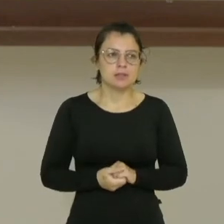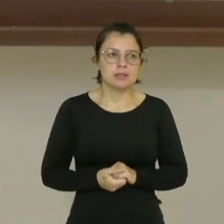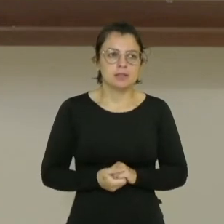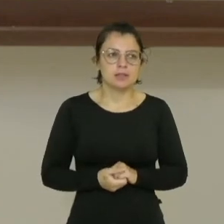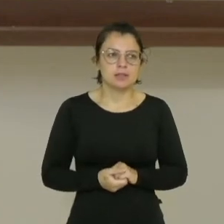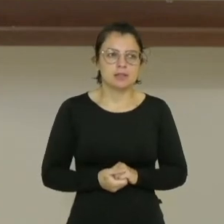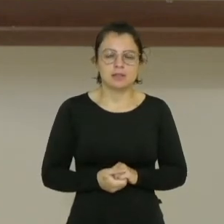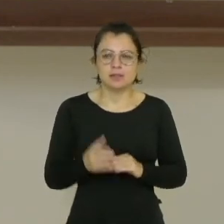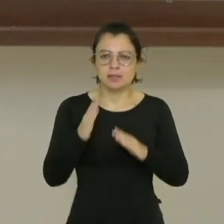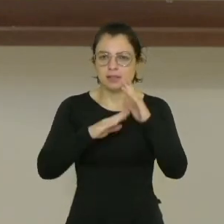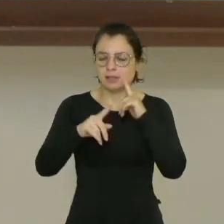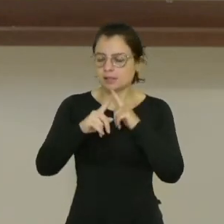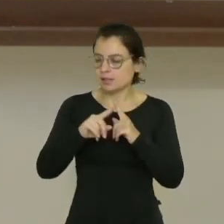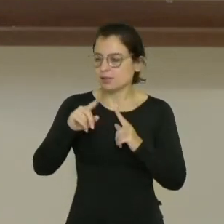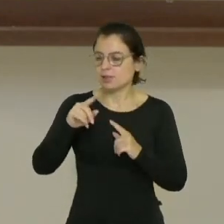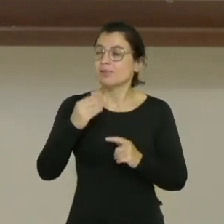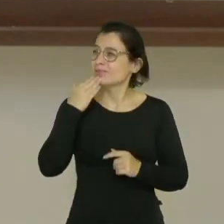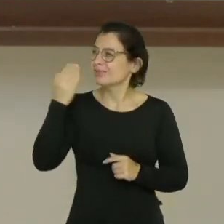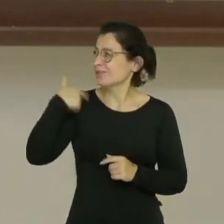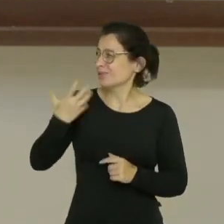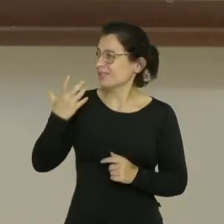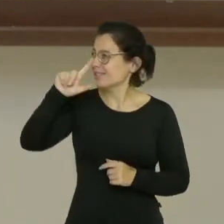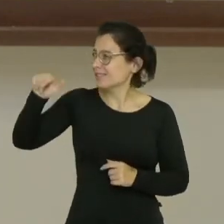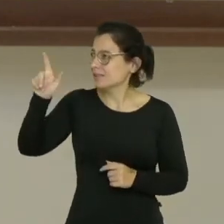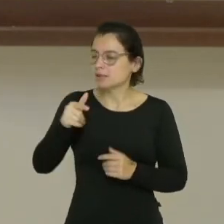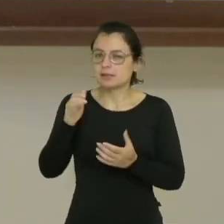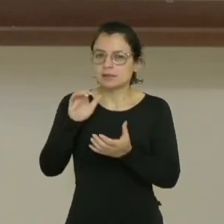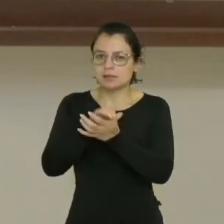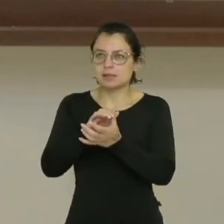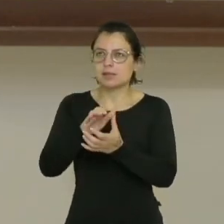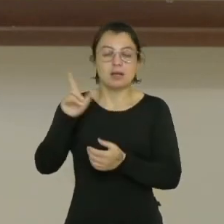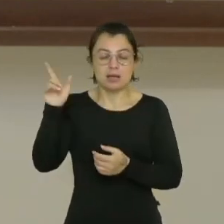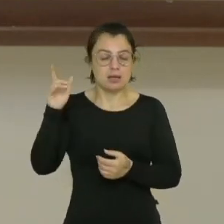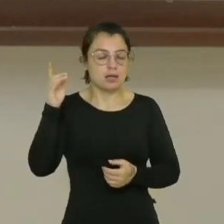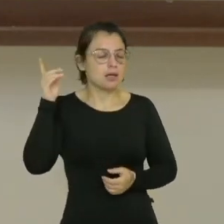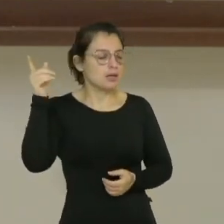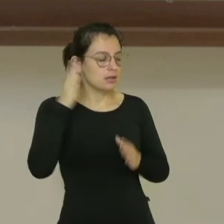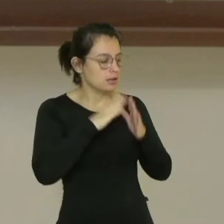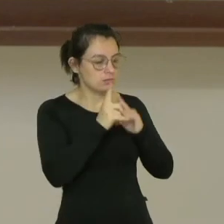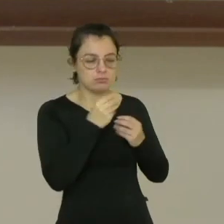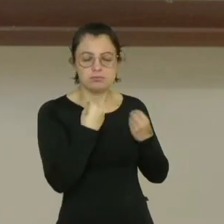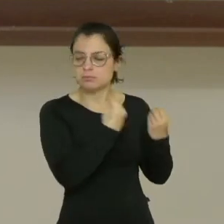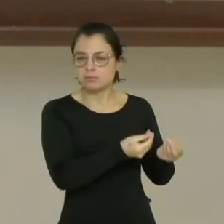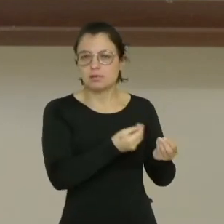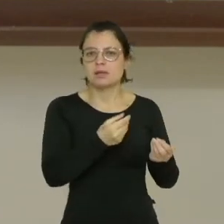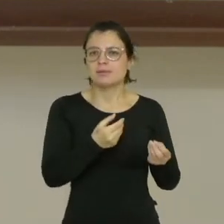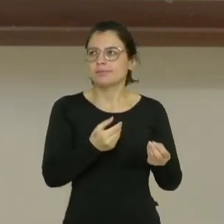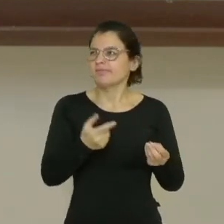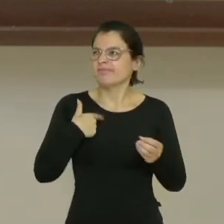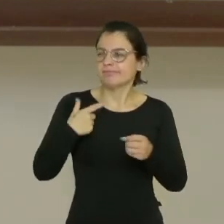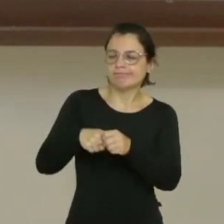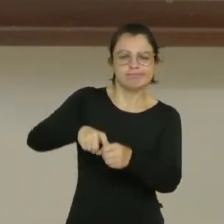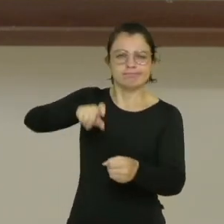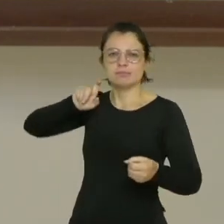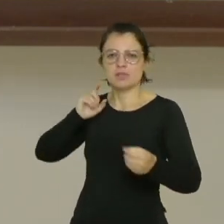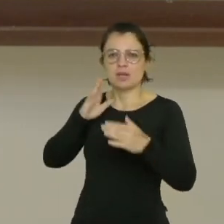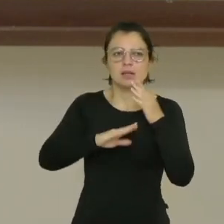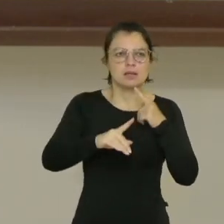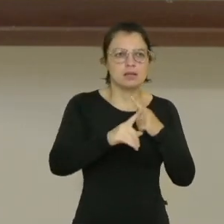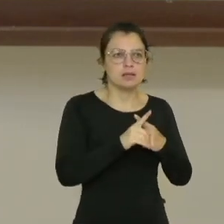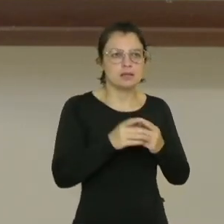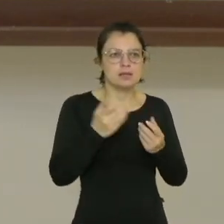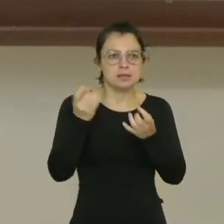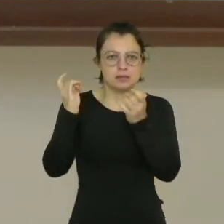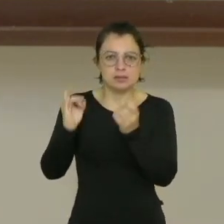a igreja não dá, ele rompe com a igreja, tá? E aí ele se aposta das terras, né? Consegue não pagar mais os altos impostos